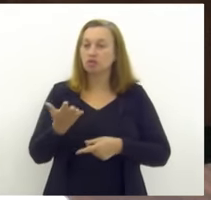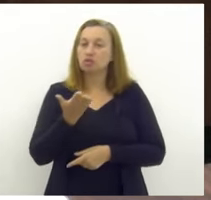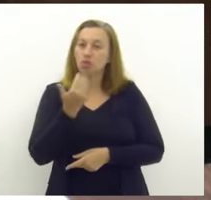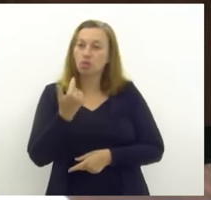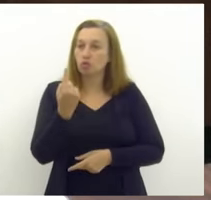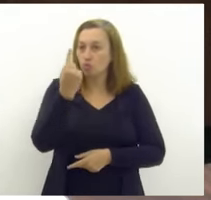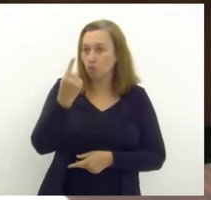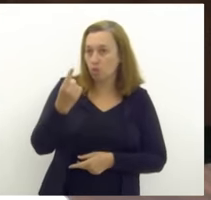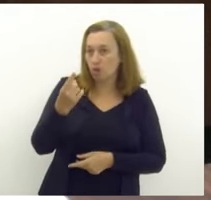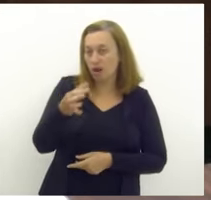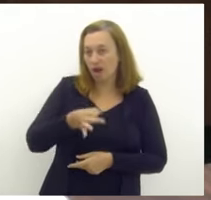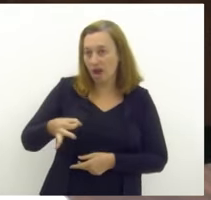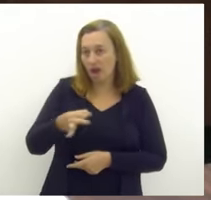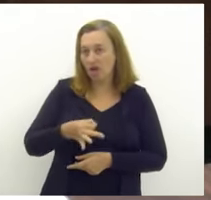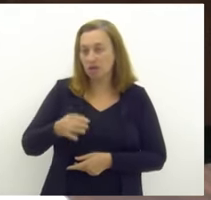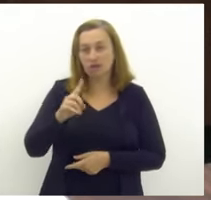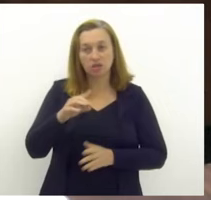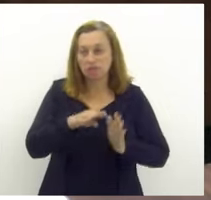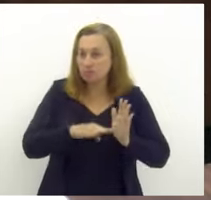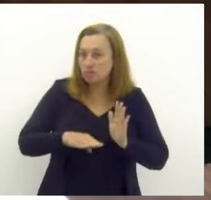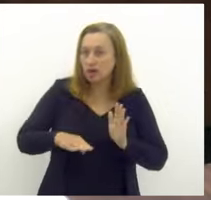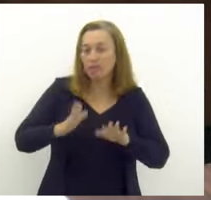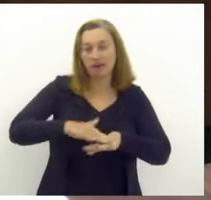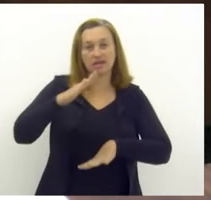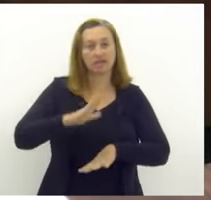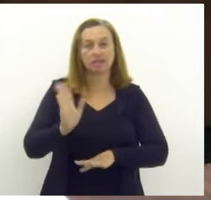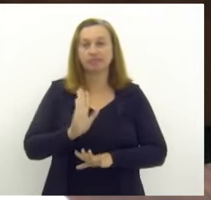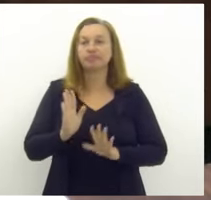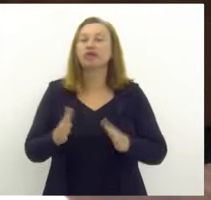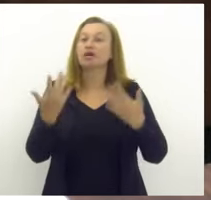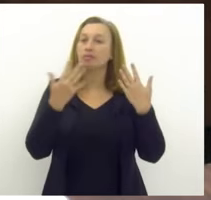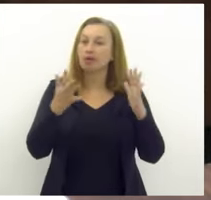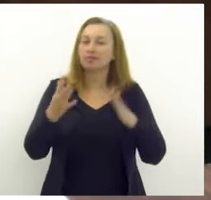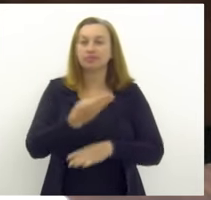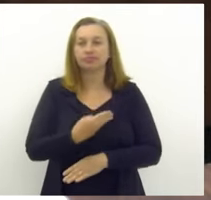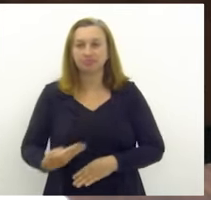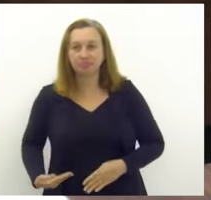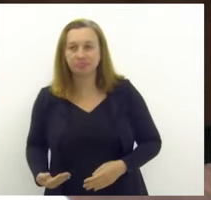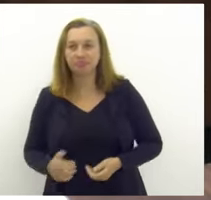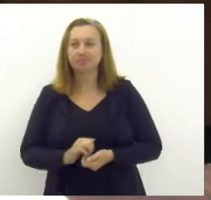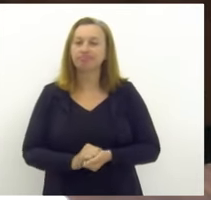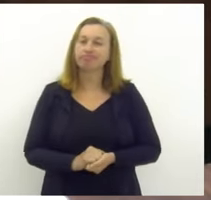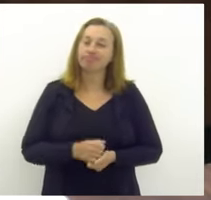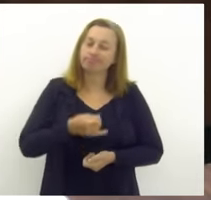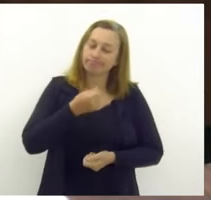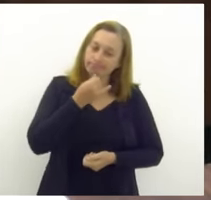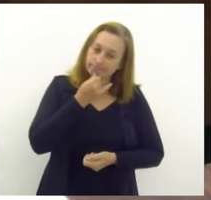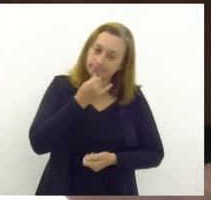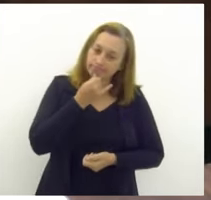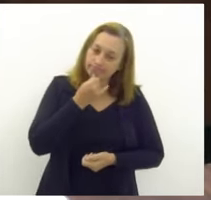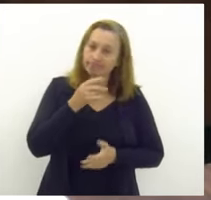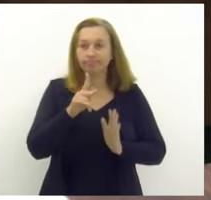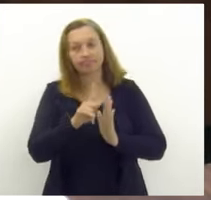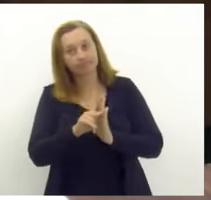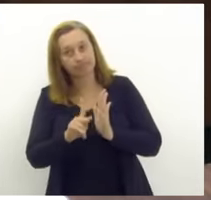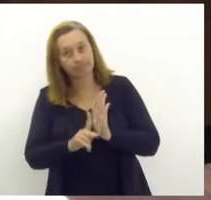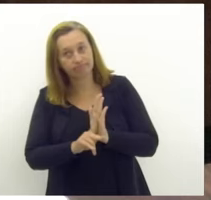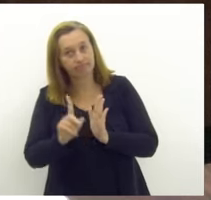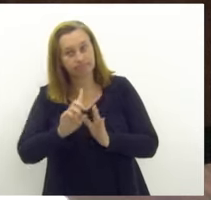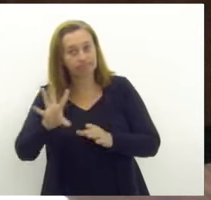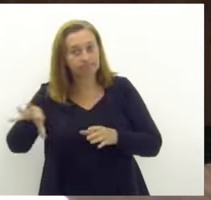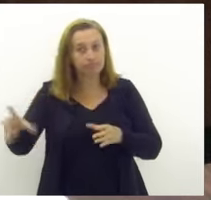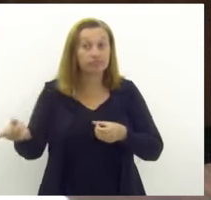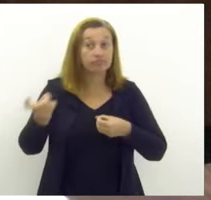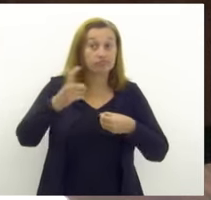1 e não deixando aumentar então senhor presidente parabenizar o governador lamentavelmente meu projeto não voltou